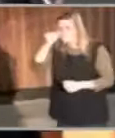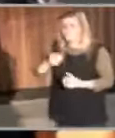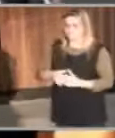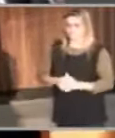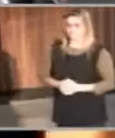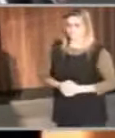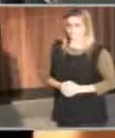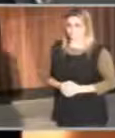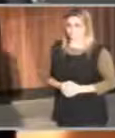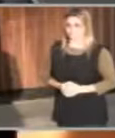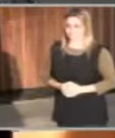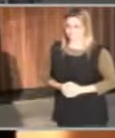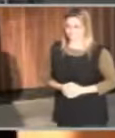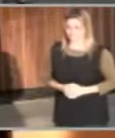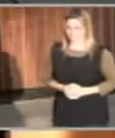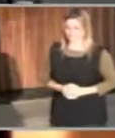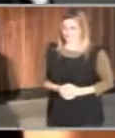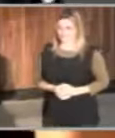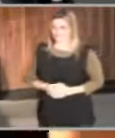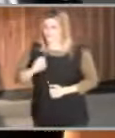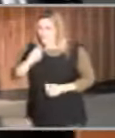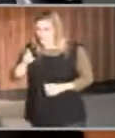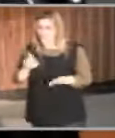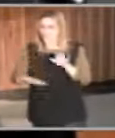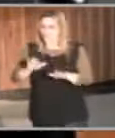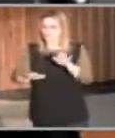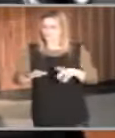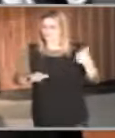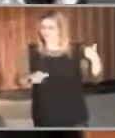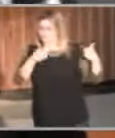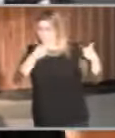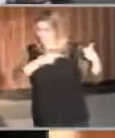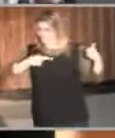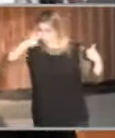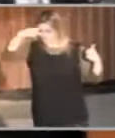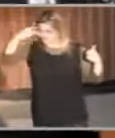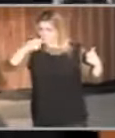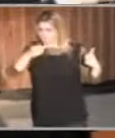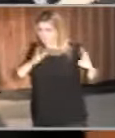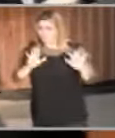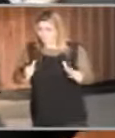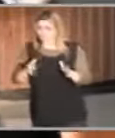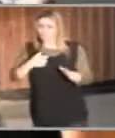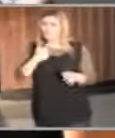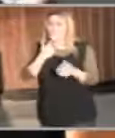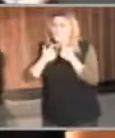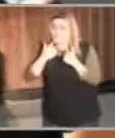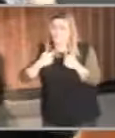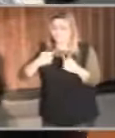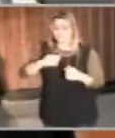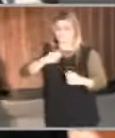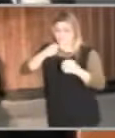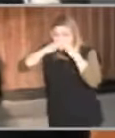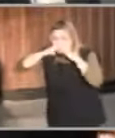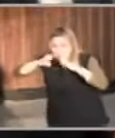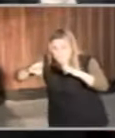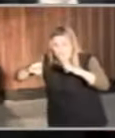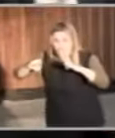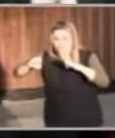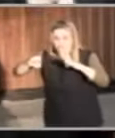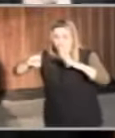e a gente começar a orar parar de chover ficar uma clareira no céu nuvem escura para tudo quanto é lado e o miolinho sem nada